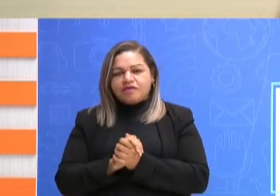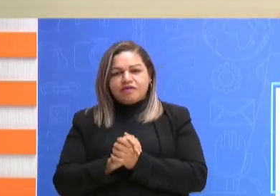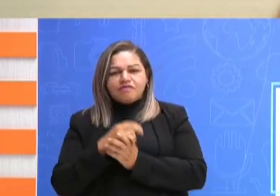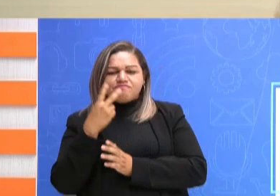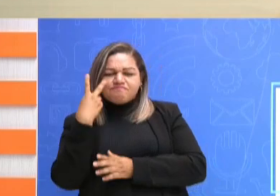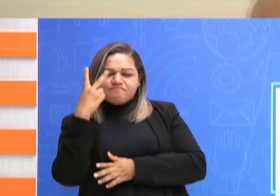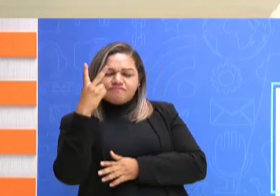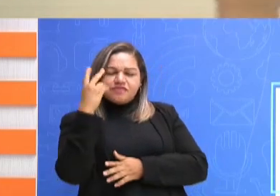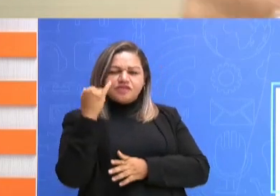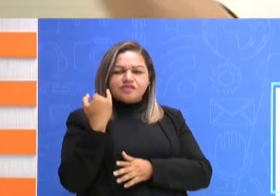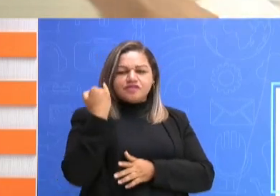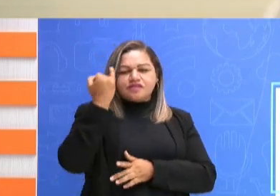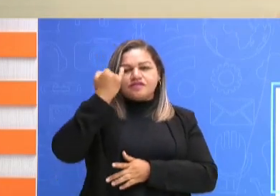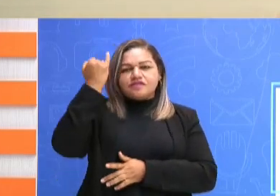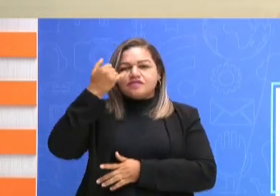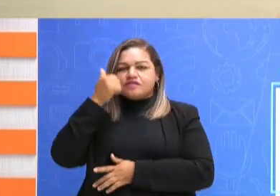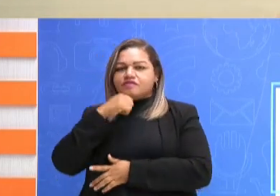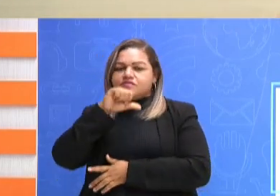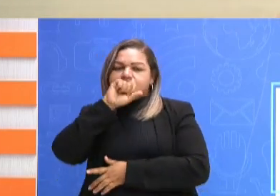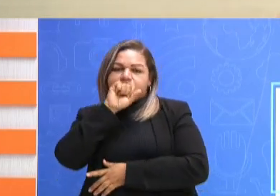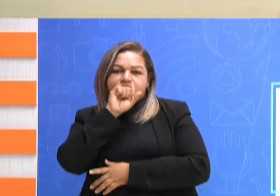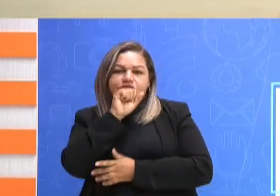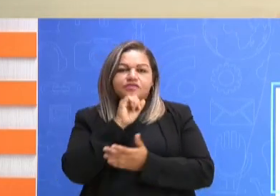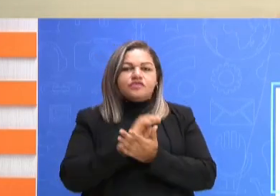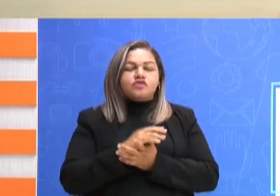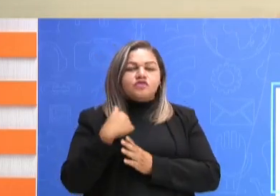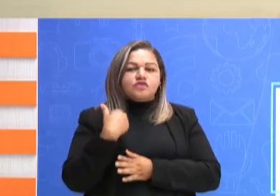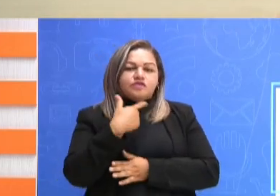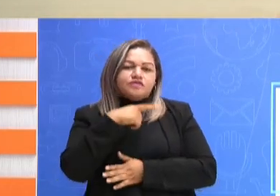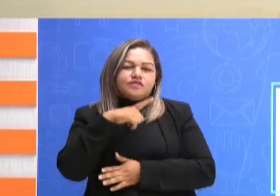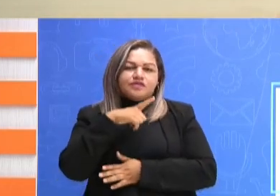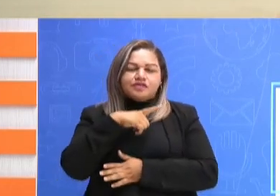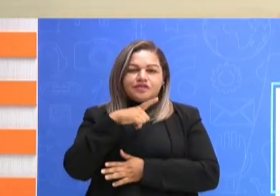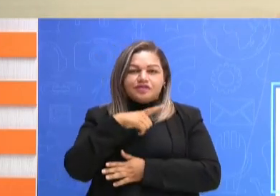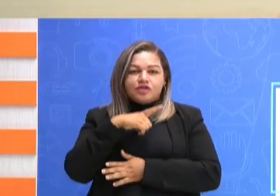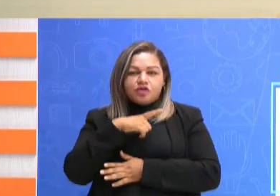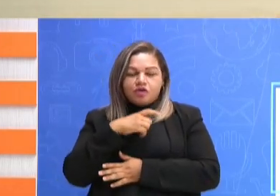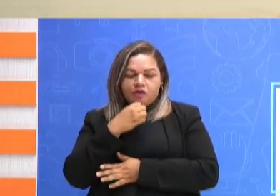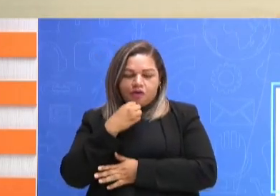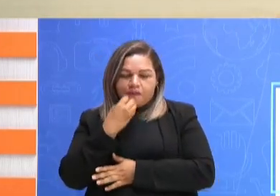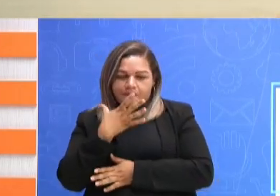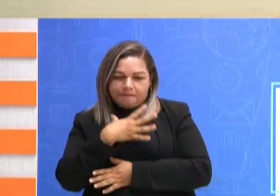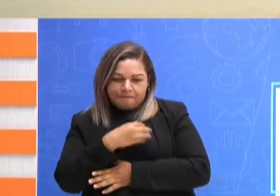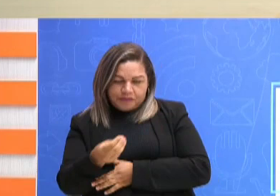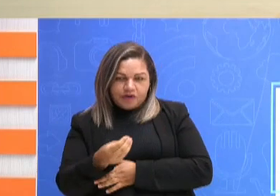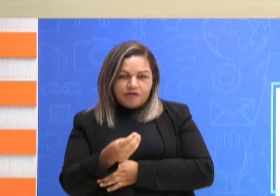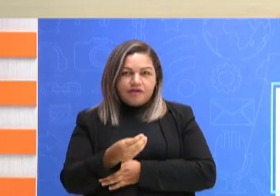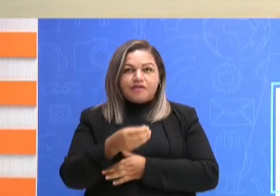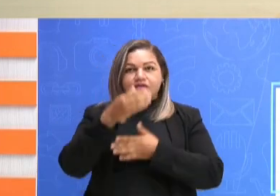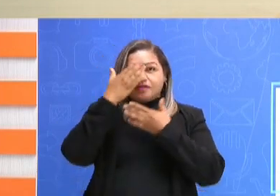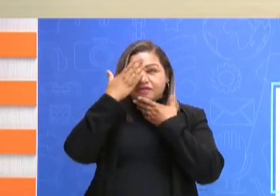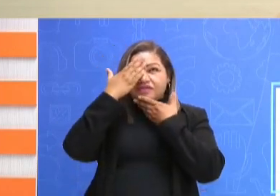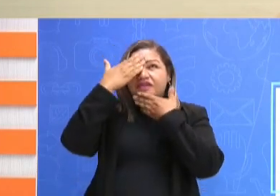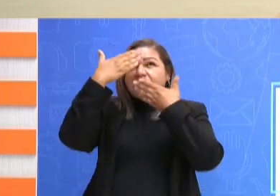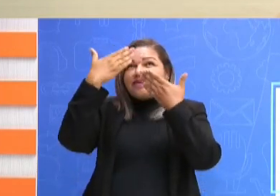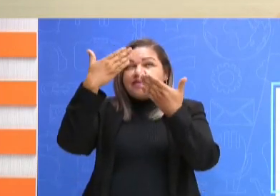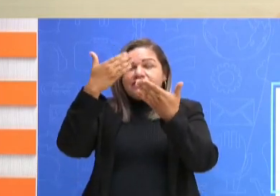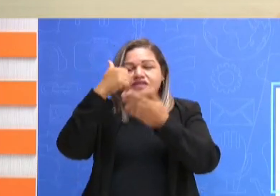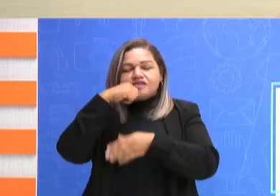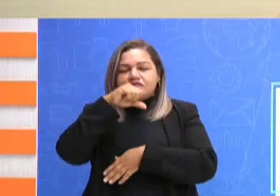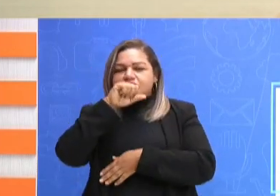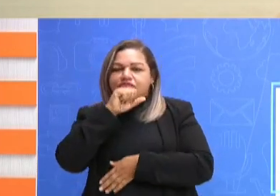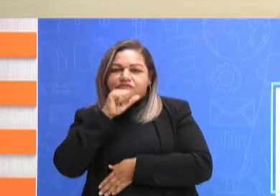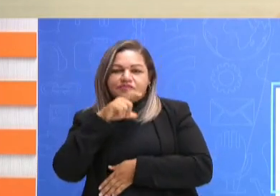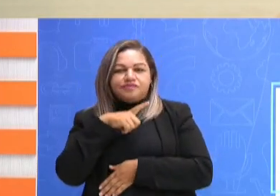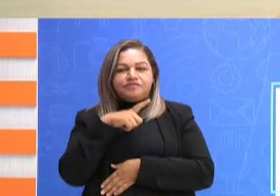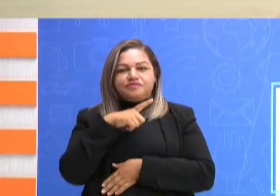do valor imensurável que tem todas as mães. Nós devíamos ter, no mínimo, como um bom filho, acordar e agradecer a Deus, a mãe que a gente